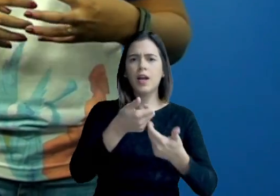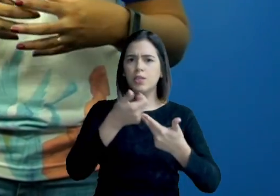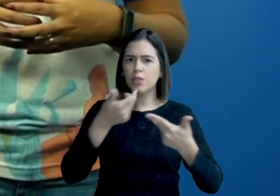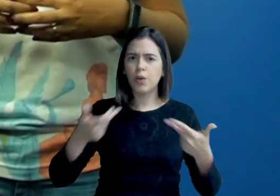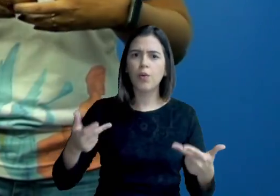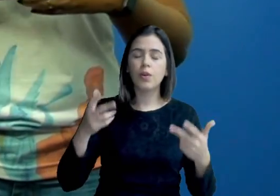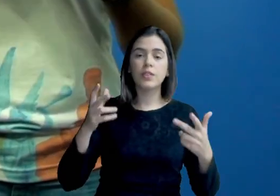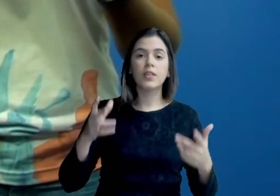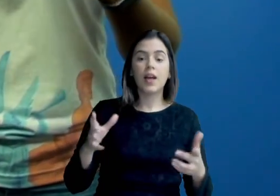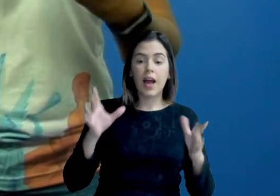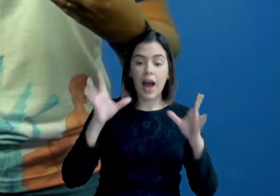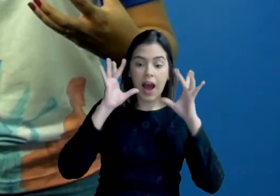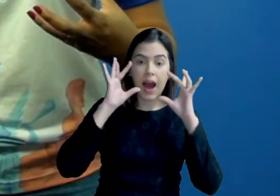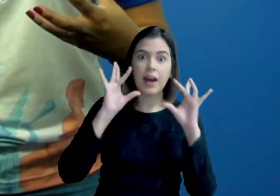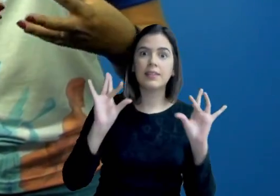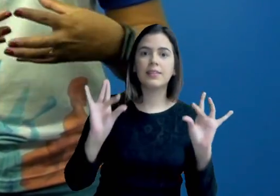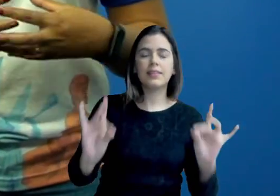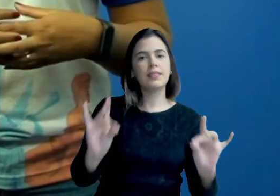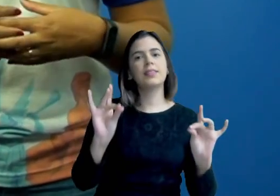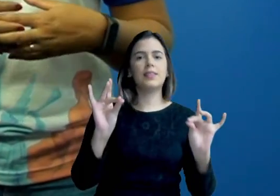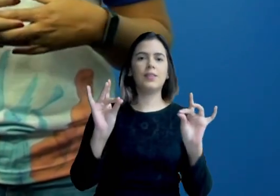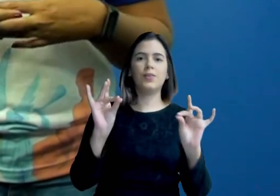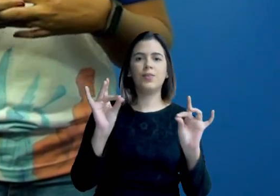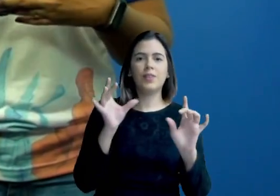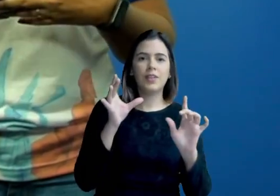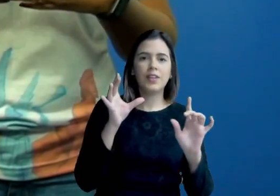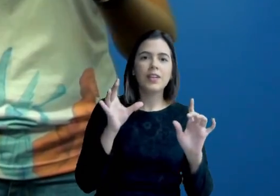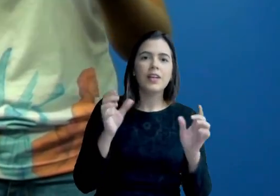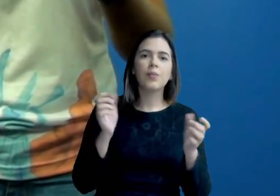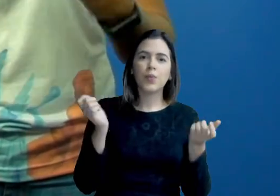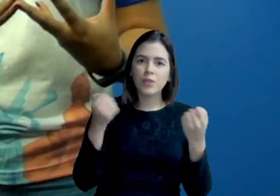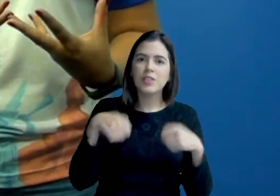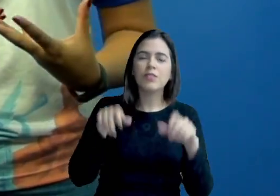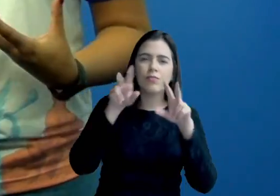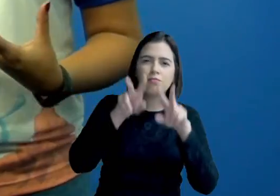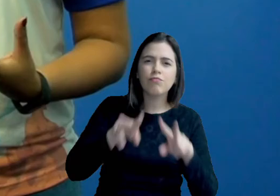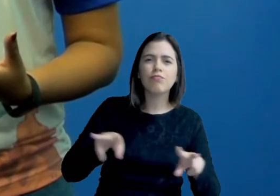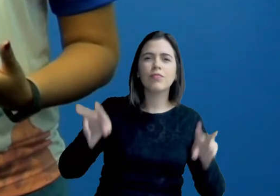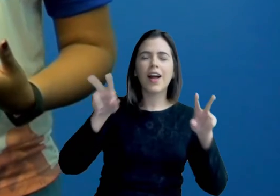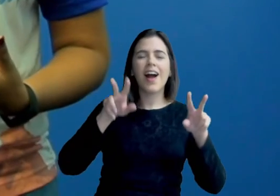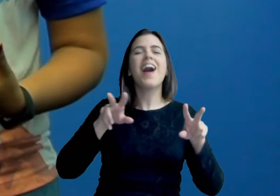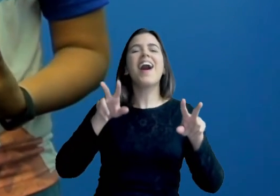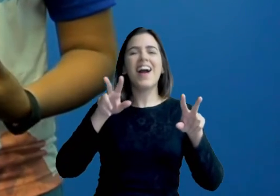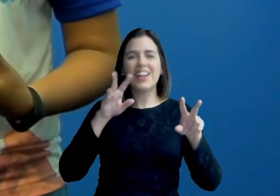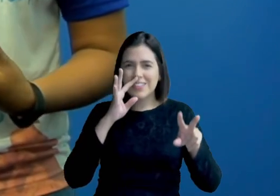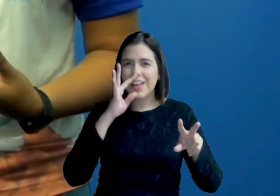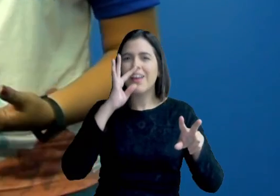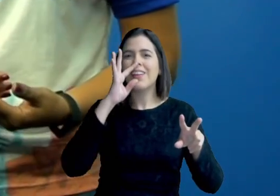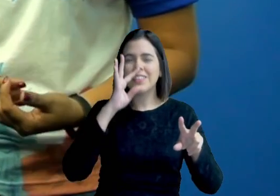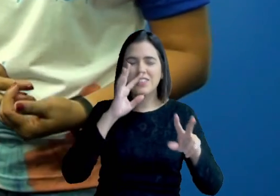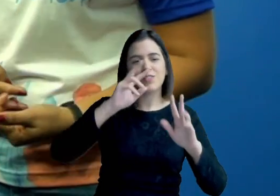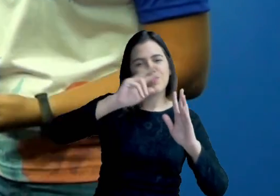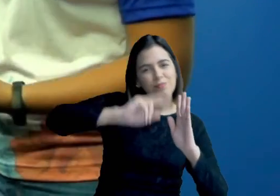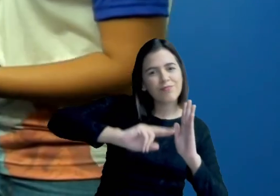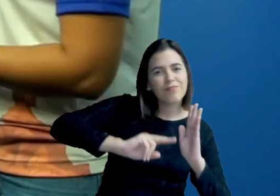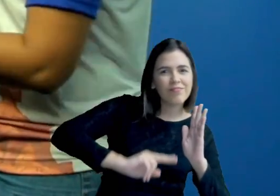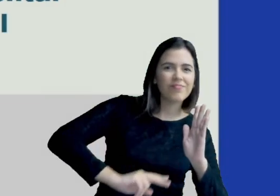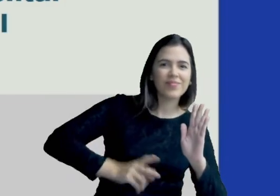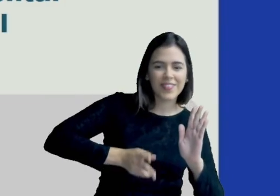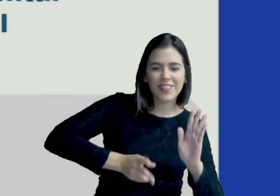elementos, né, que chamem a atenção dele, que deem a ele motivo para continuar lendo o seu